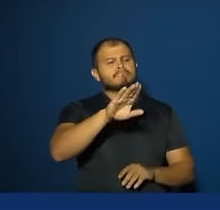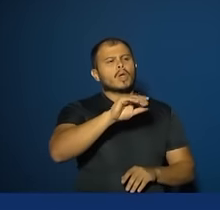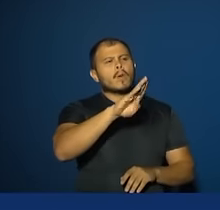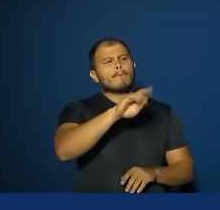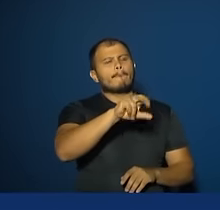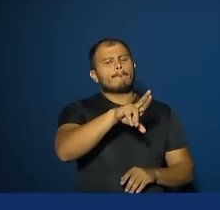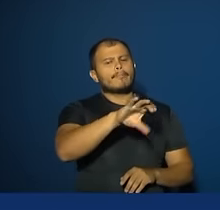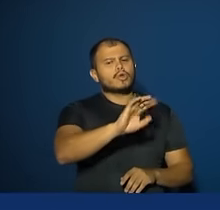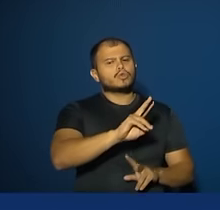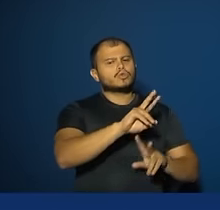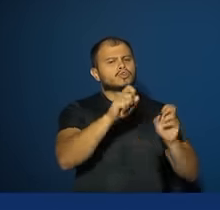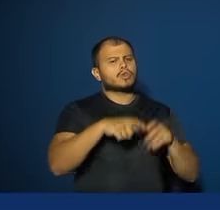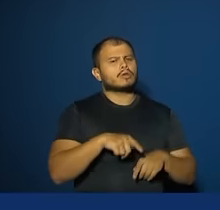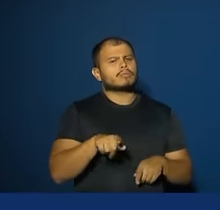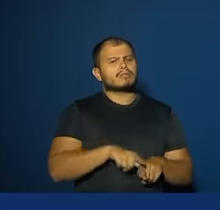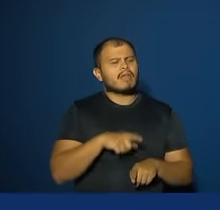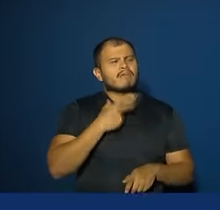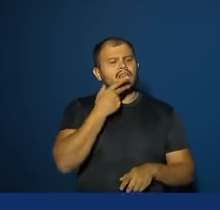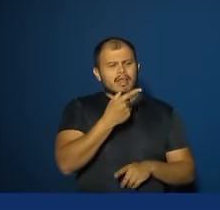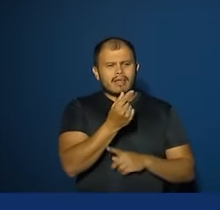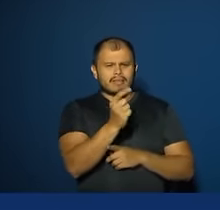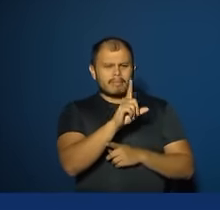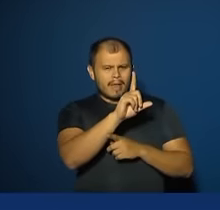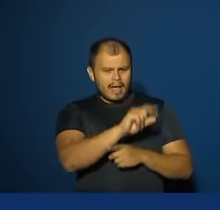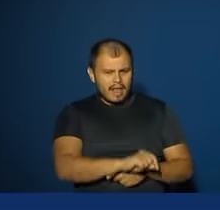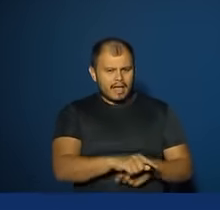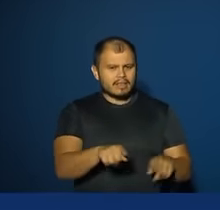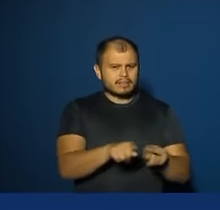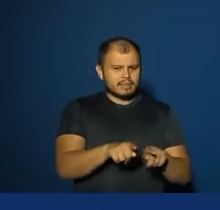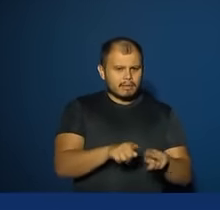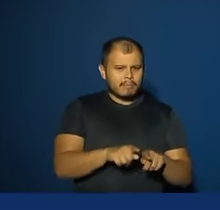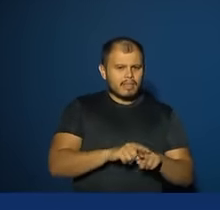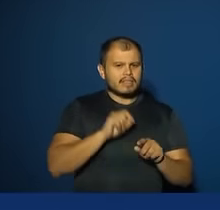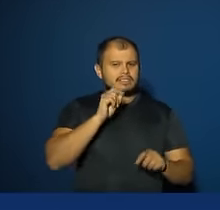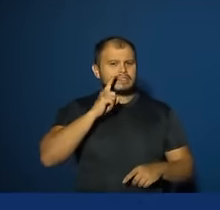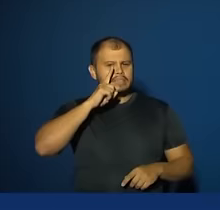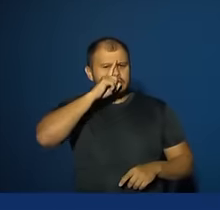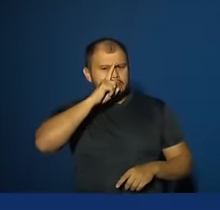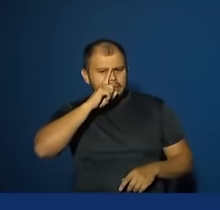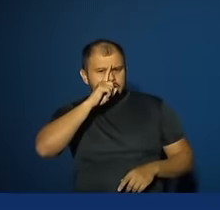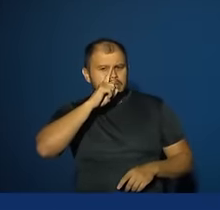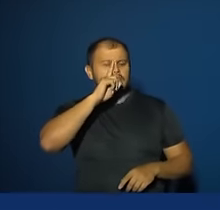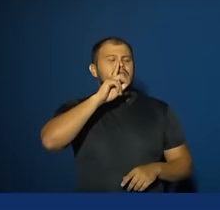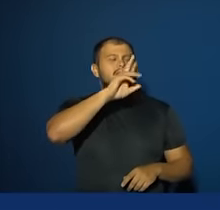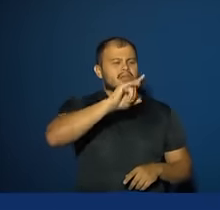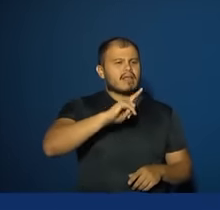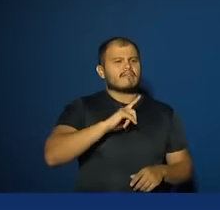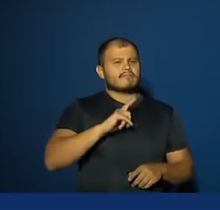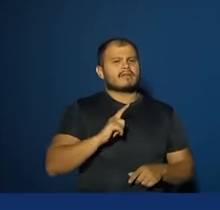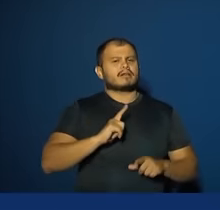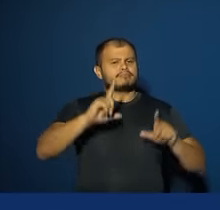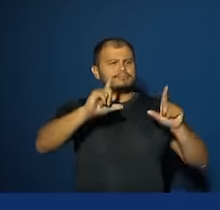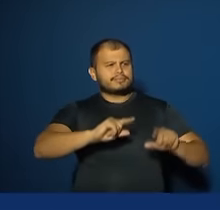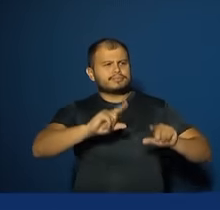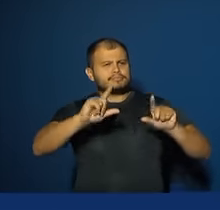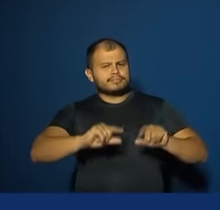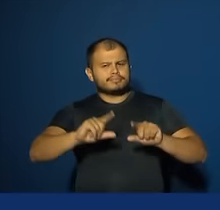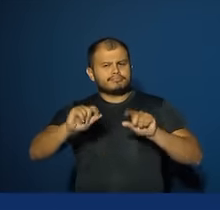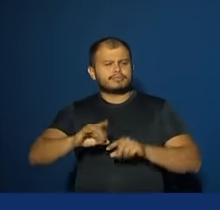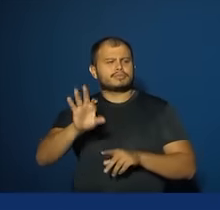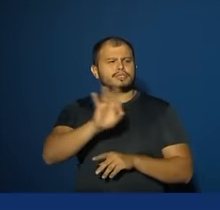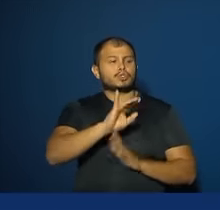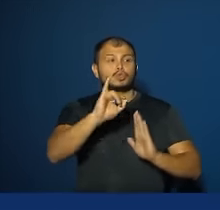do Laércio, de que a Bolsa está barata, de que ativos de risco, né, tendem a outperformar em momentos de queda de taxa de